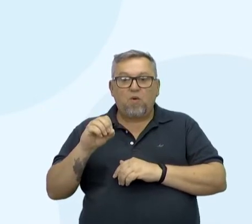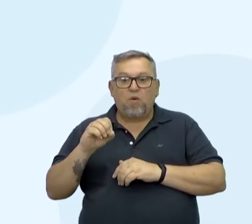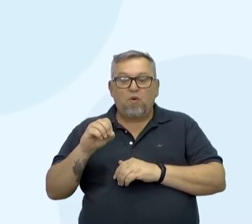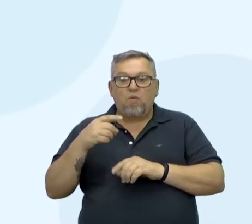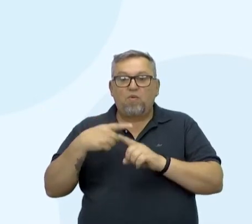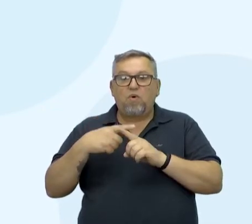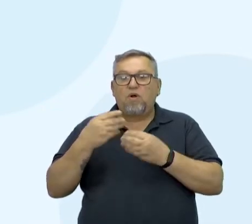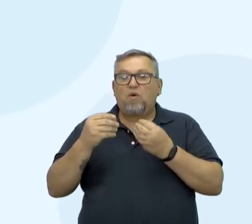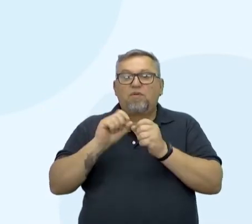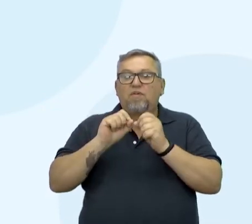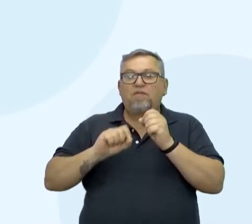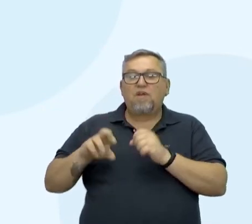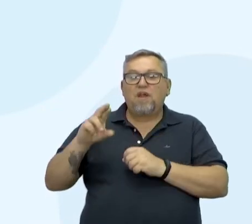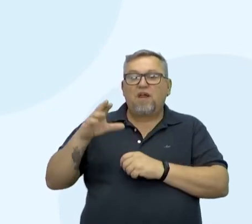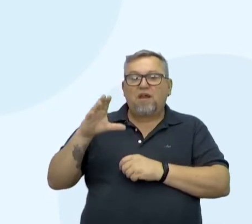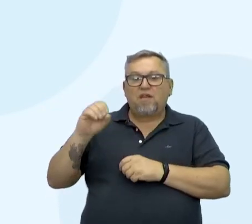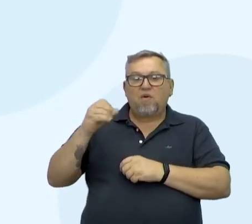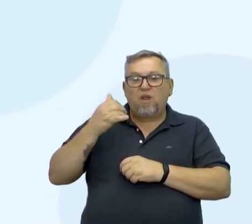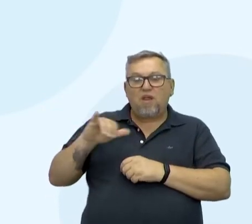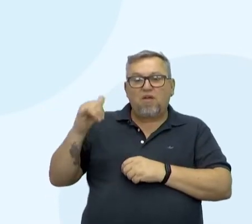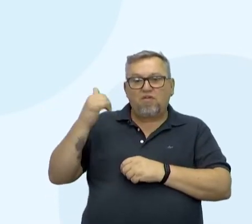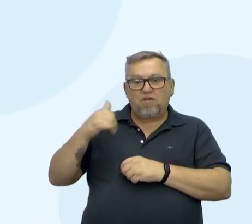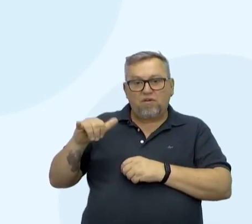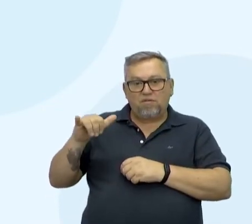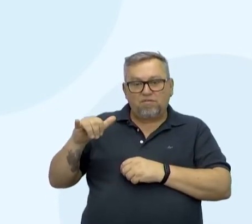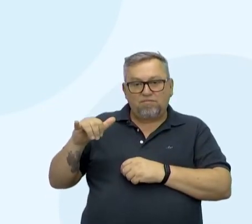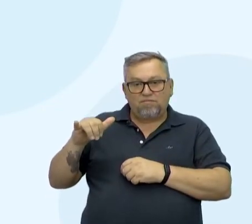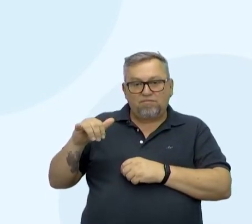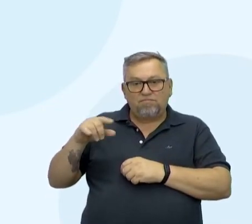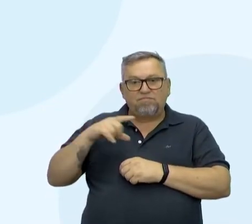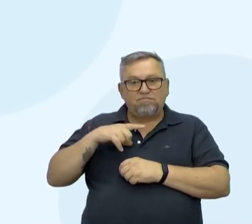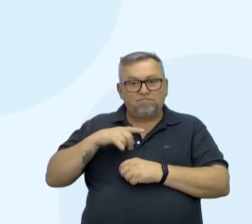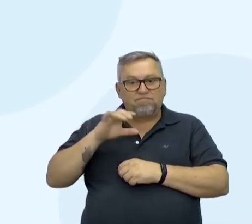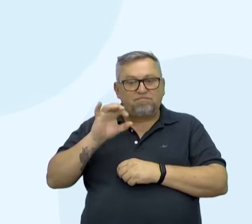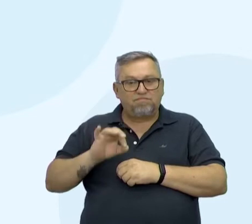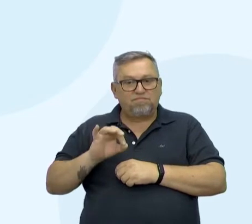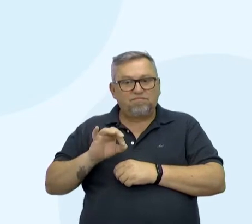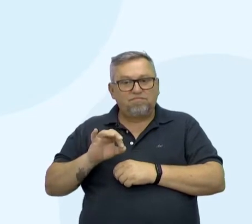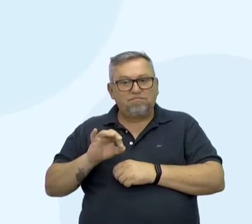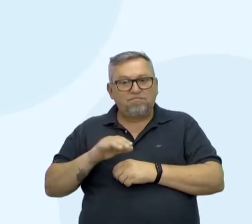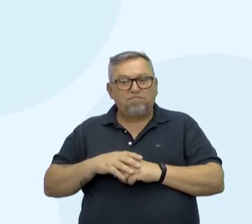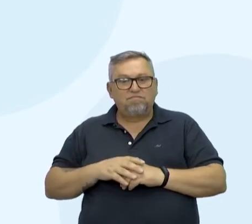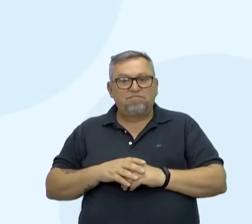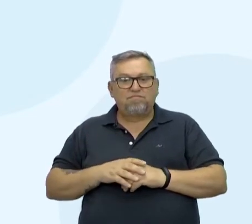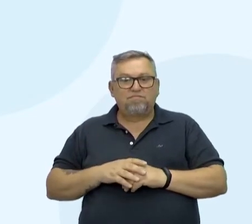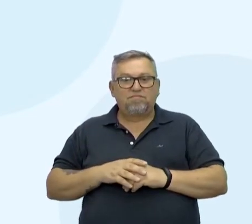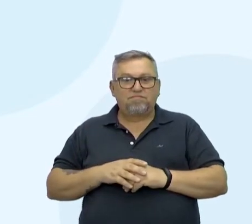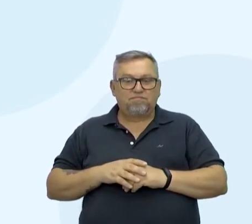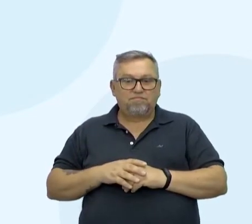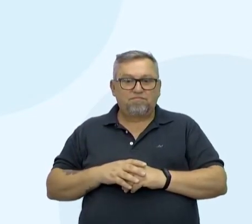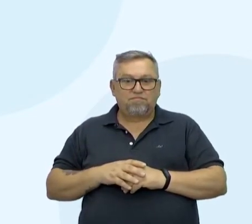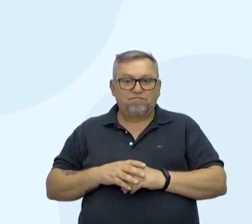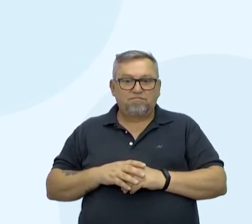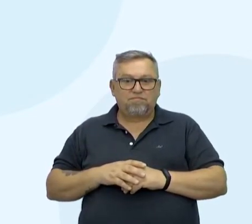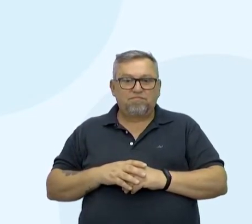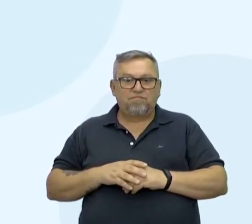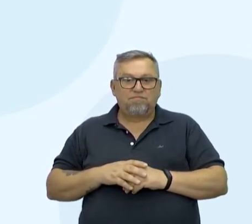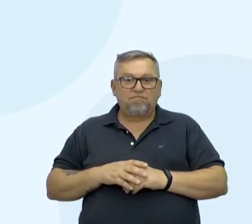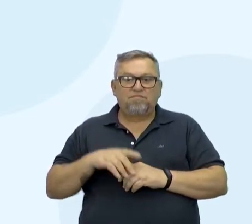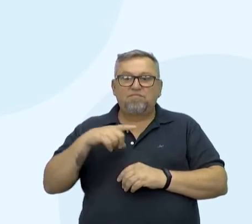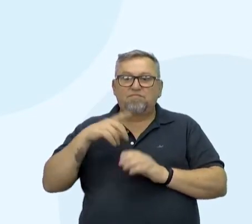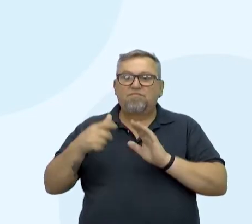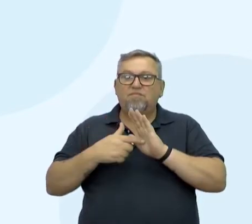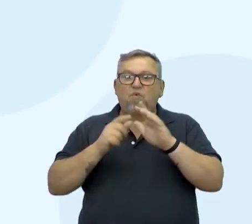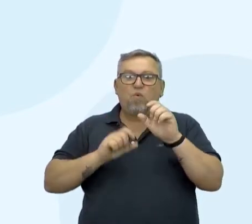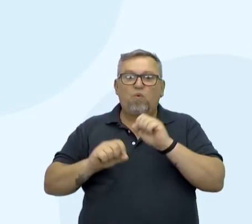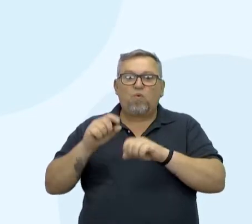Por mais que você fale assim, a radiação é energia, mas a energia tem momento, tá? Então, além de energia, as ondas eletromagnéticas